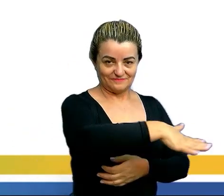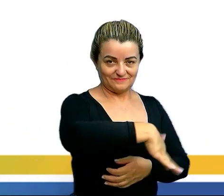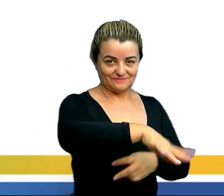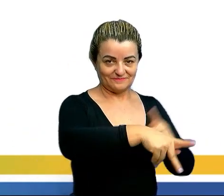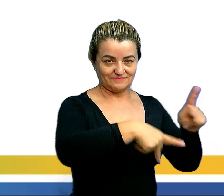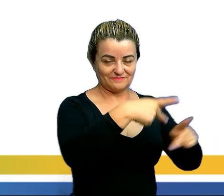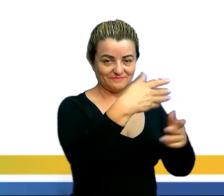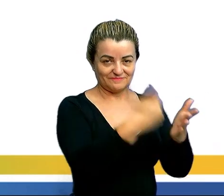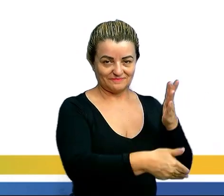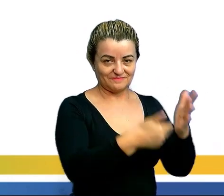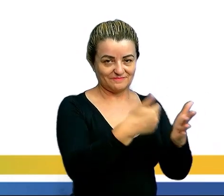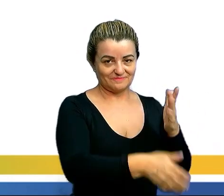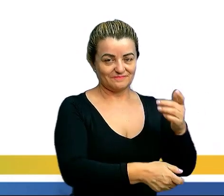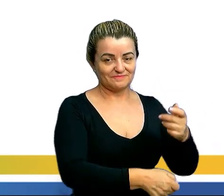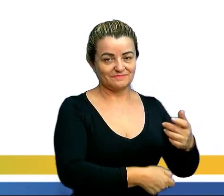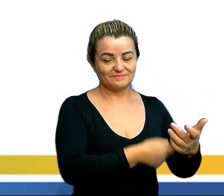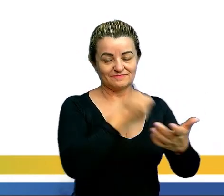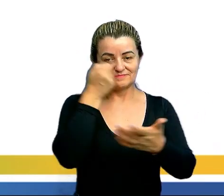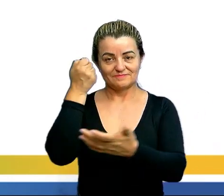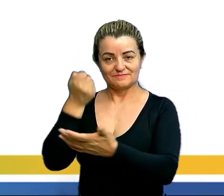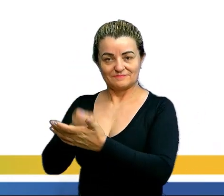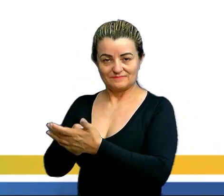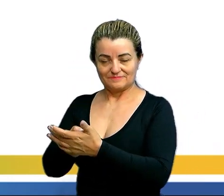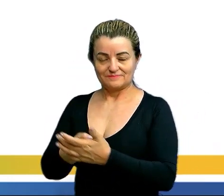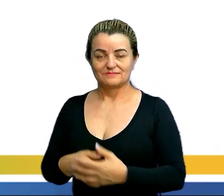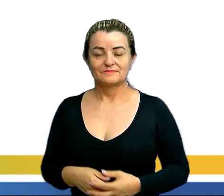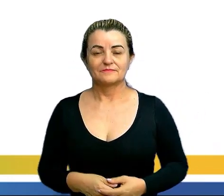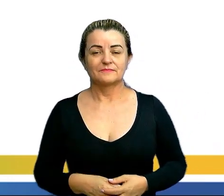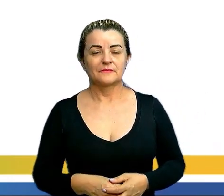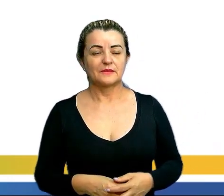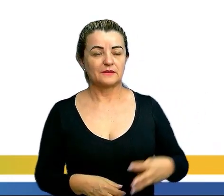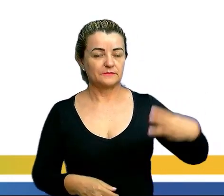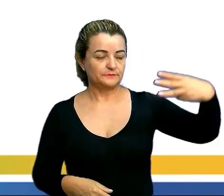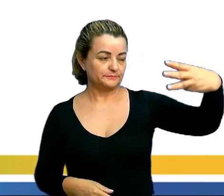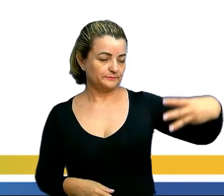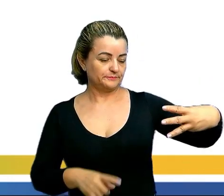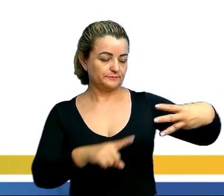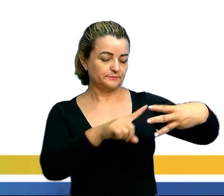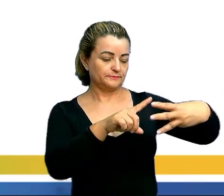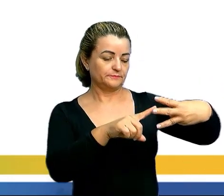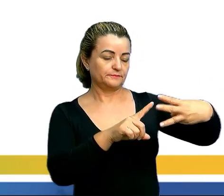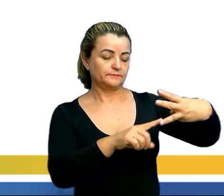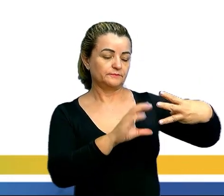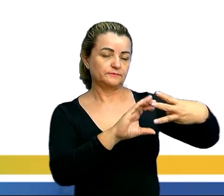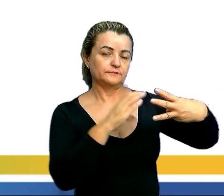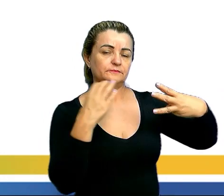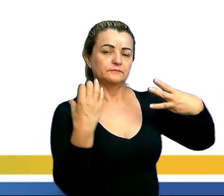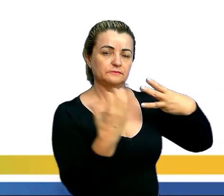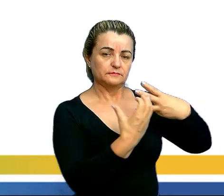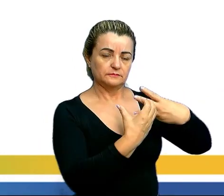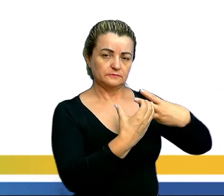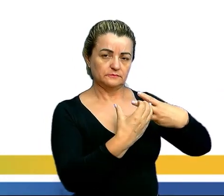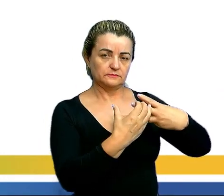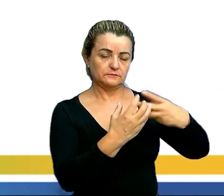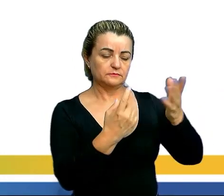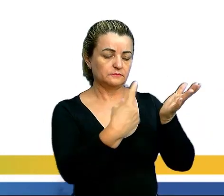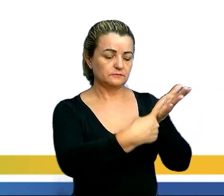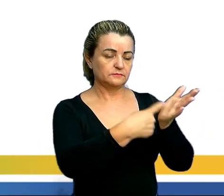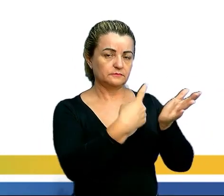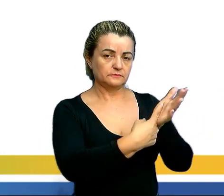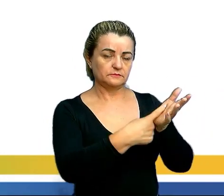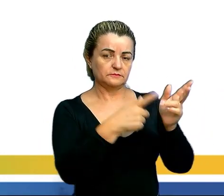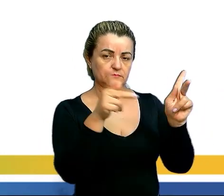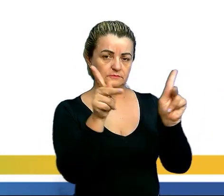pagar, obviamente. Em destaque, nós temos 3 importantíssimas conferências, né, e acordos de paz